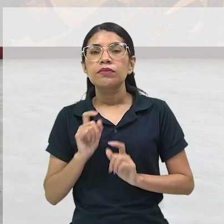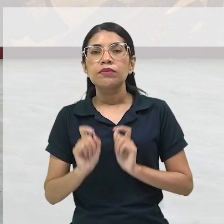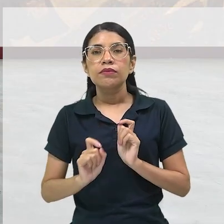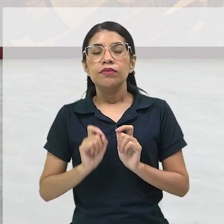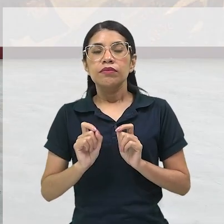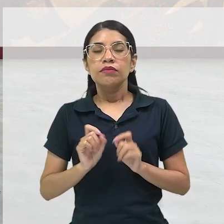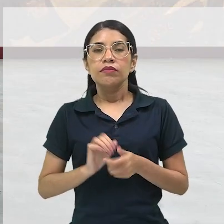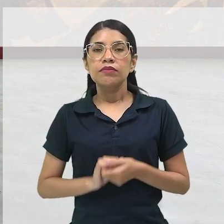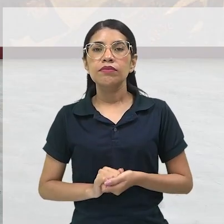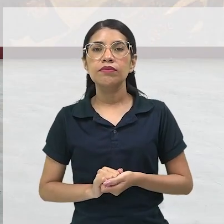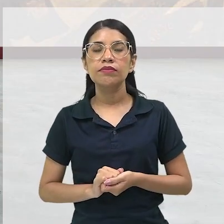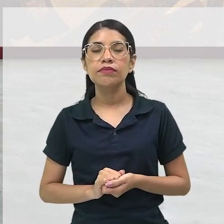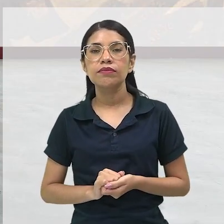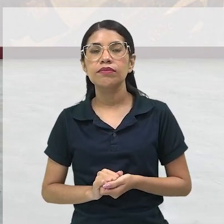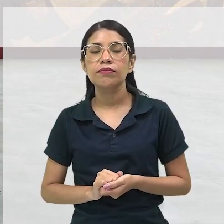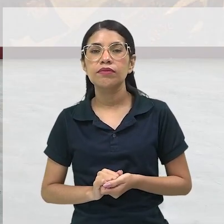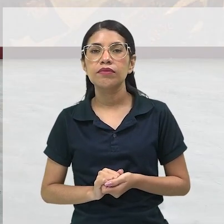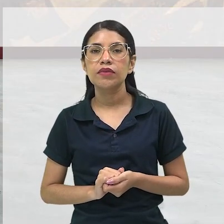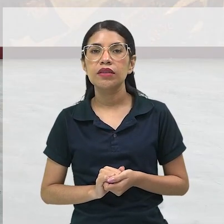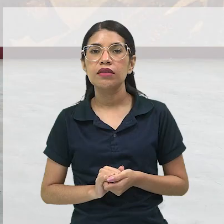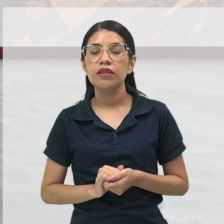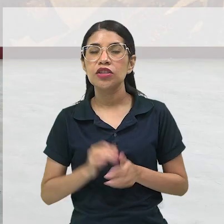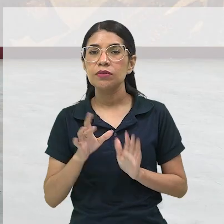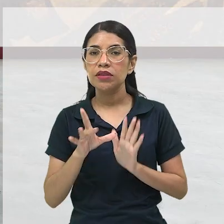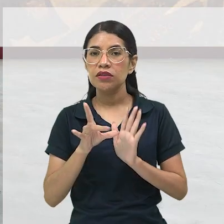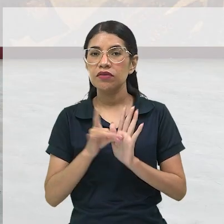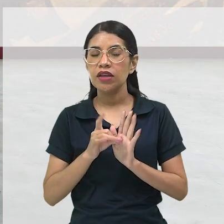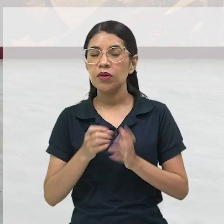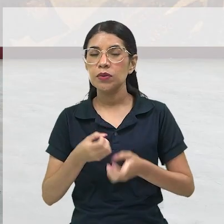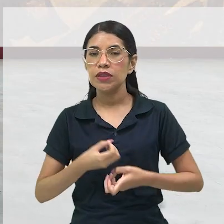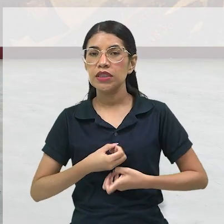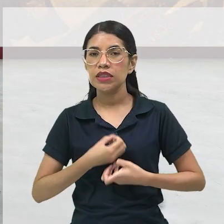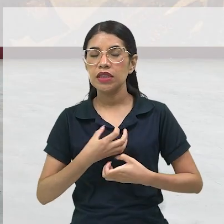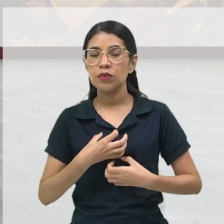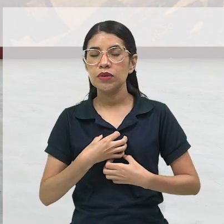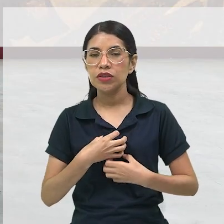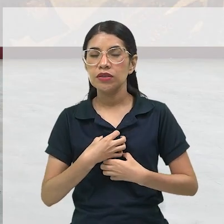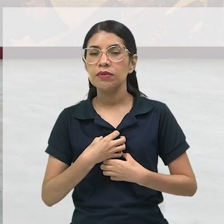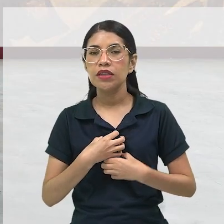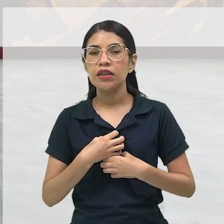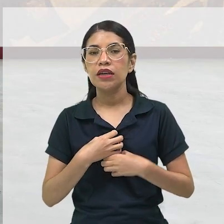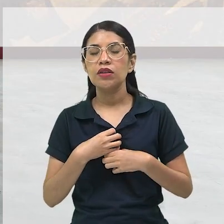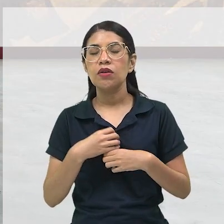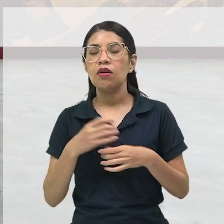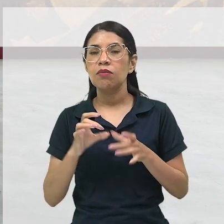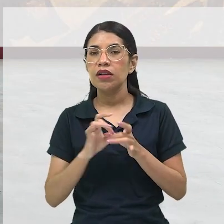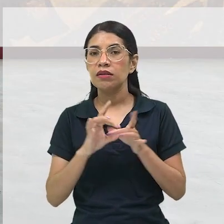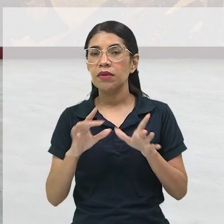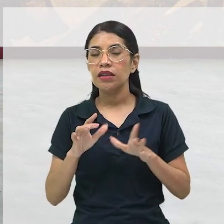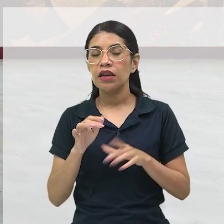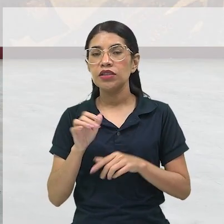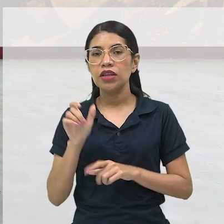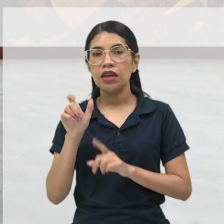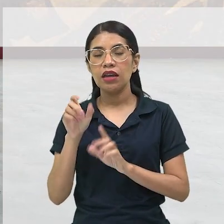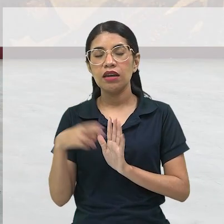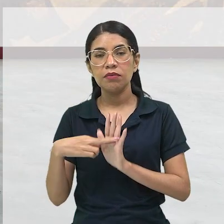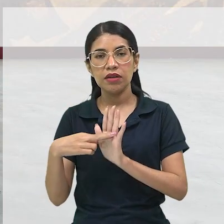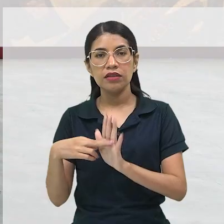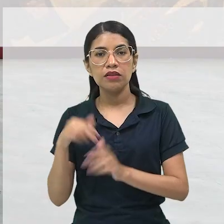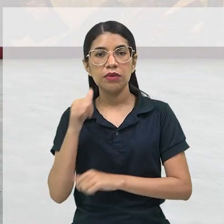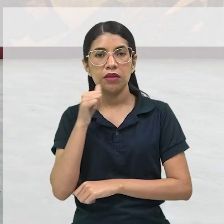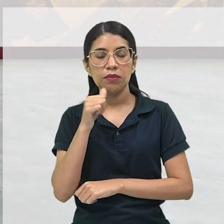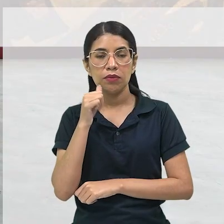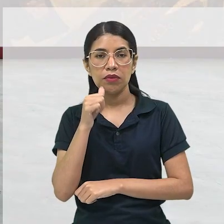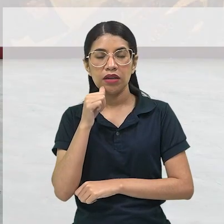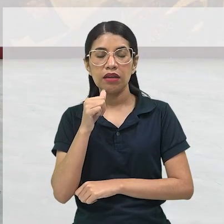trazer essa personalização desses sentimentos, como a gente está vendo aqui, ó, liberdade, uma mulher representando a liberdade.